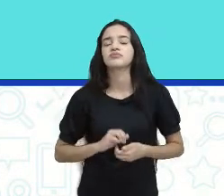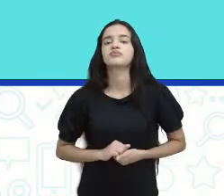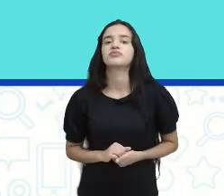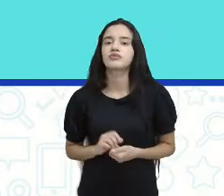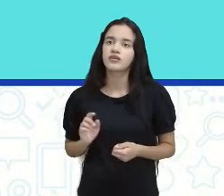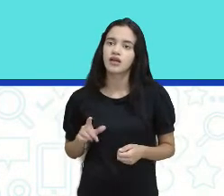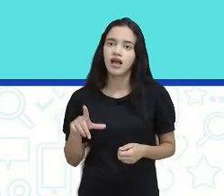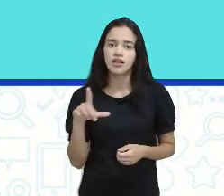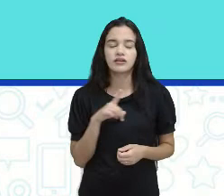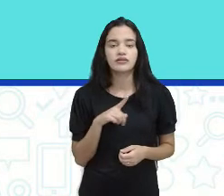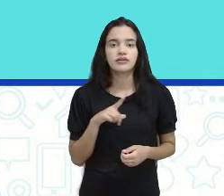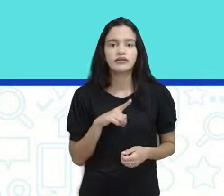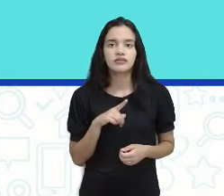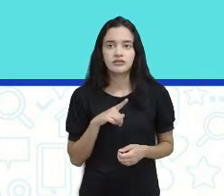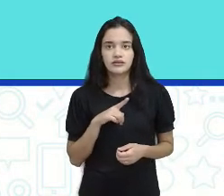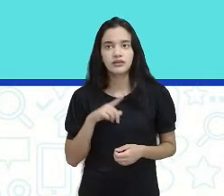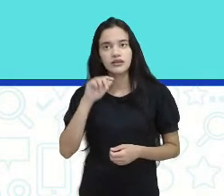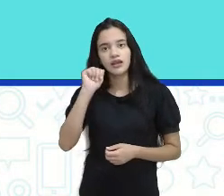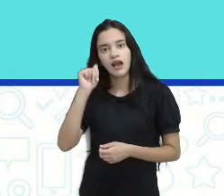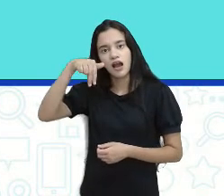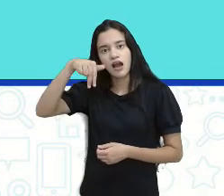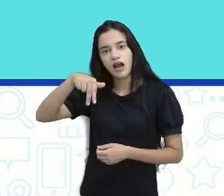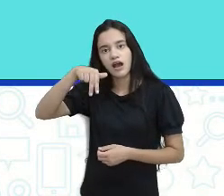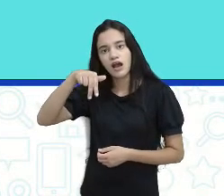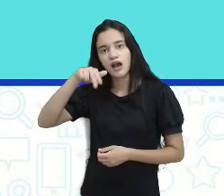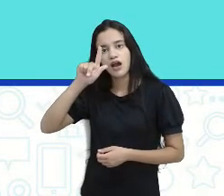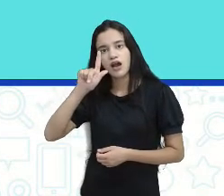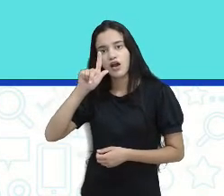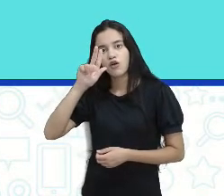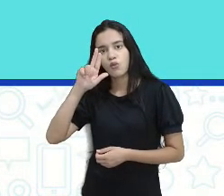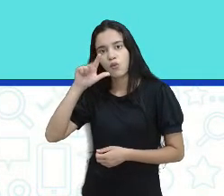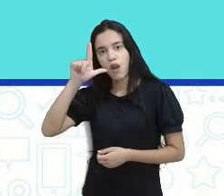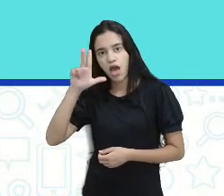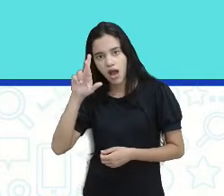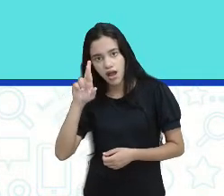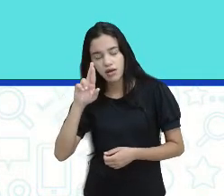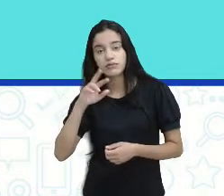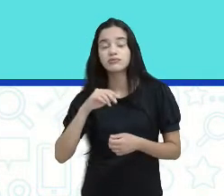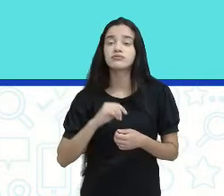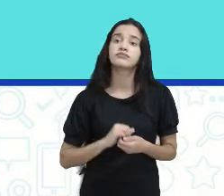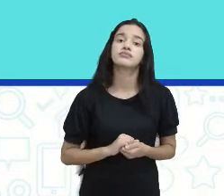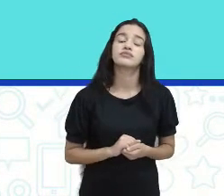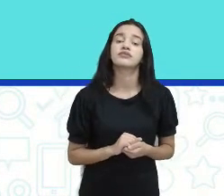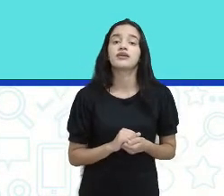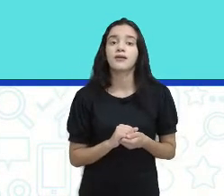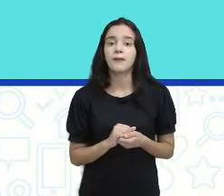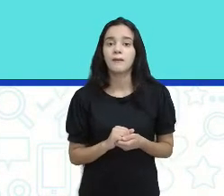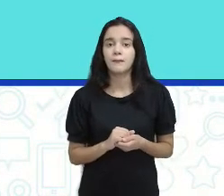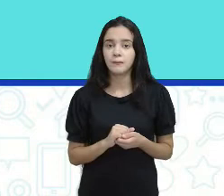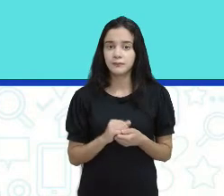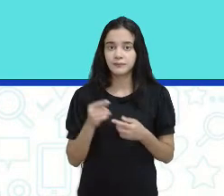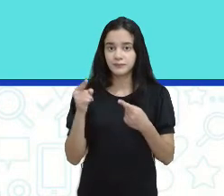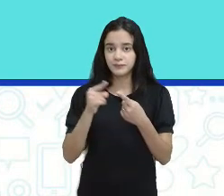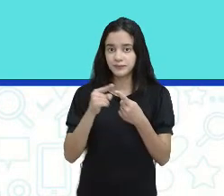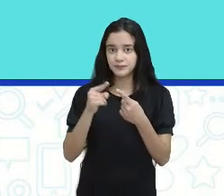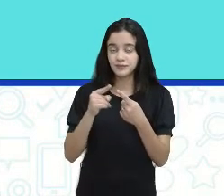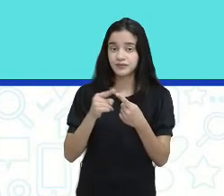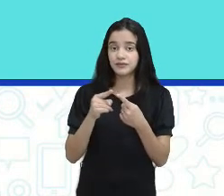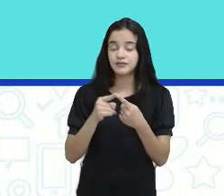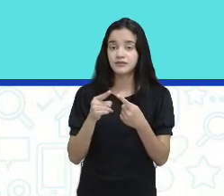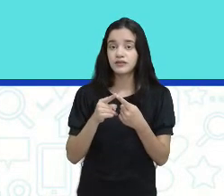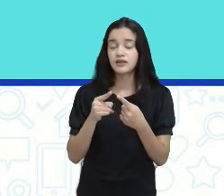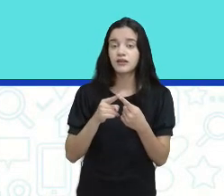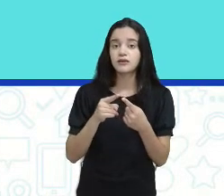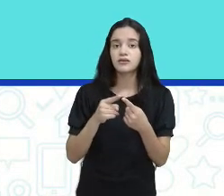gente tem forma retangular ali, né? Sim. Porque as dimensões são um pouquinho diferentes, né? A largura